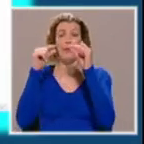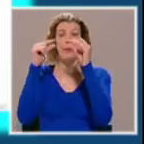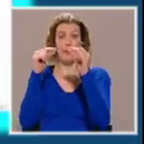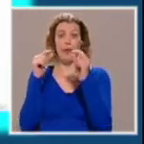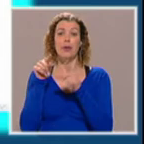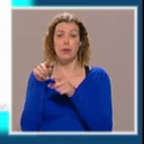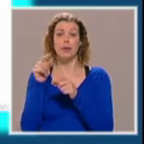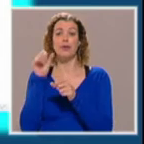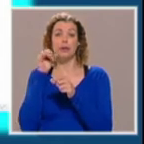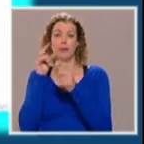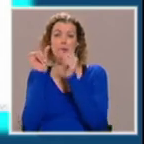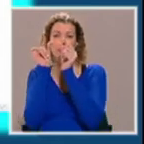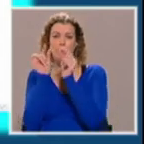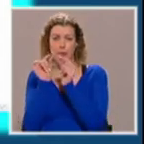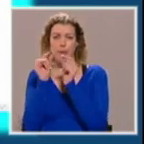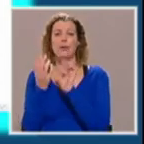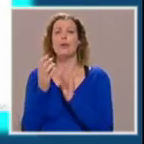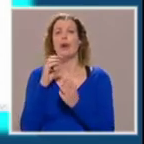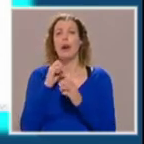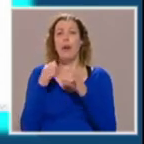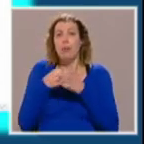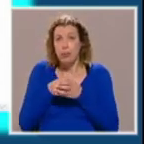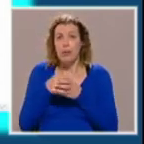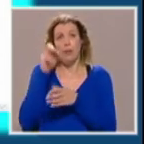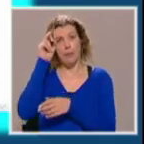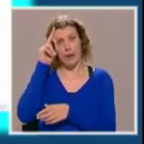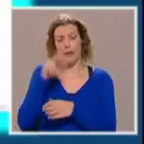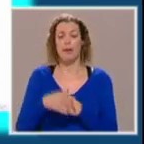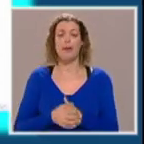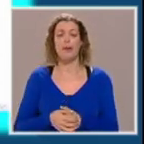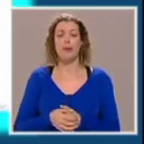as vesículas seminais, a próstata e o pênis.